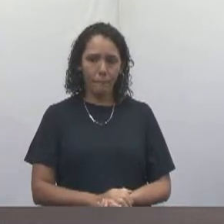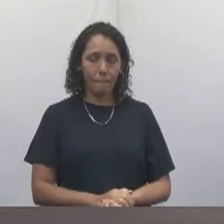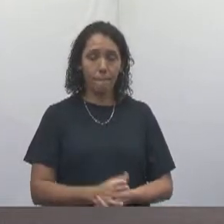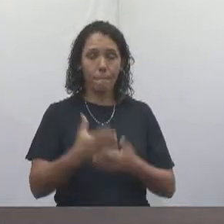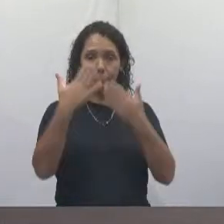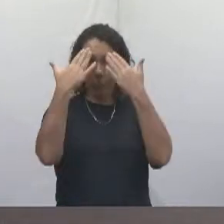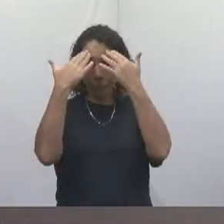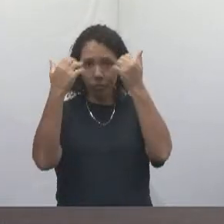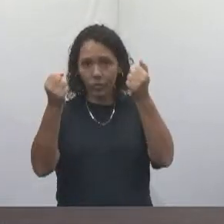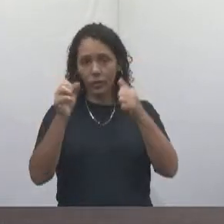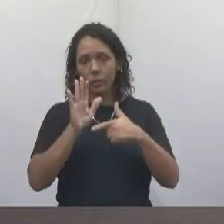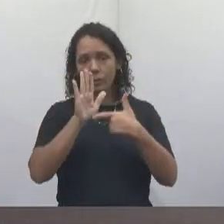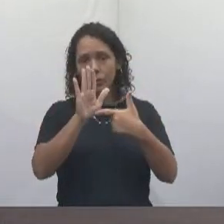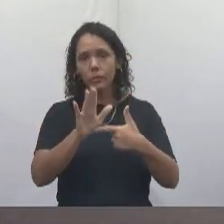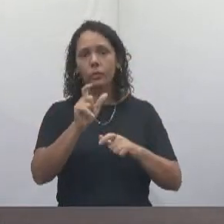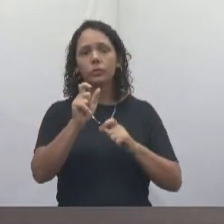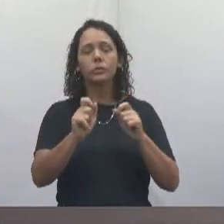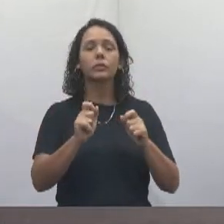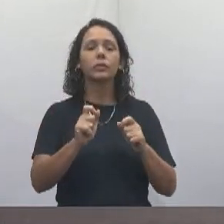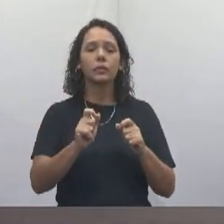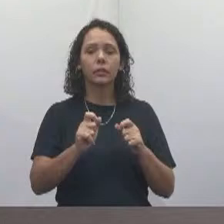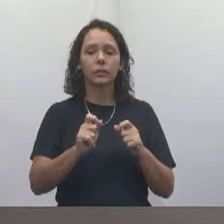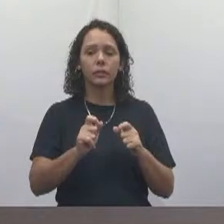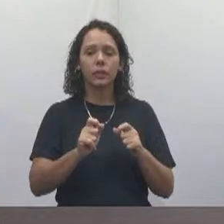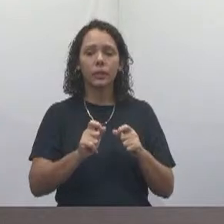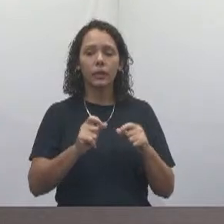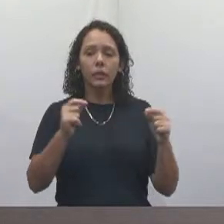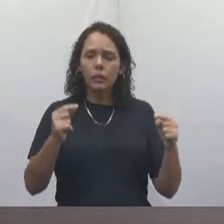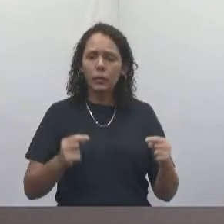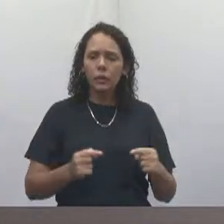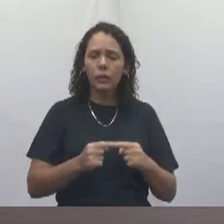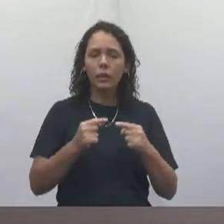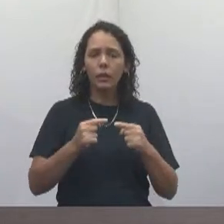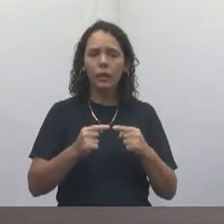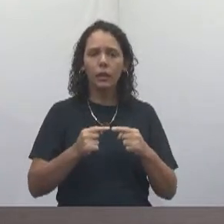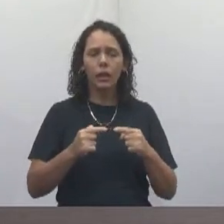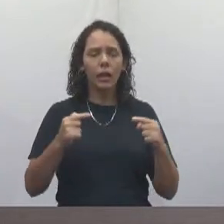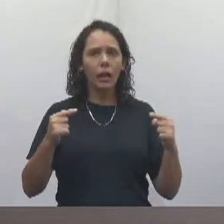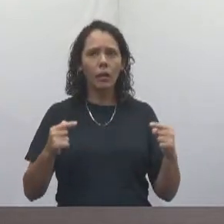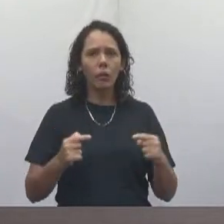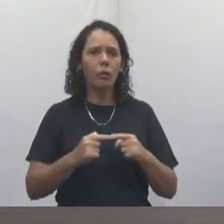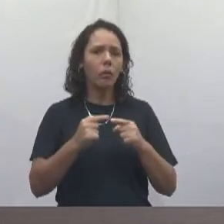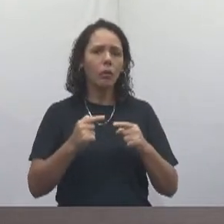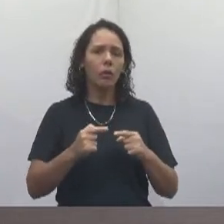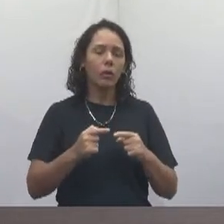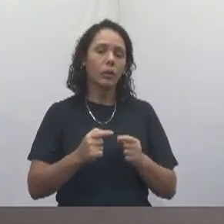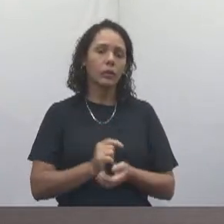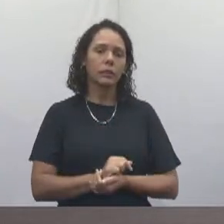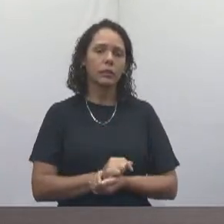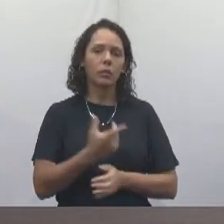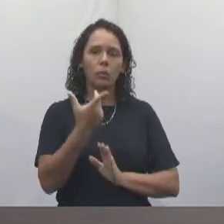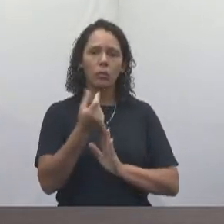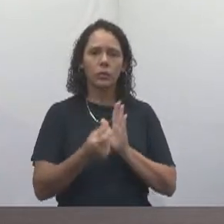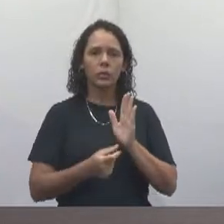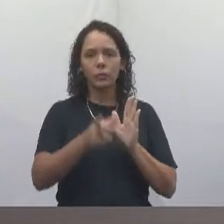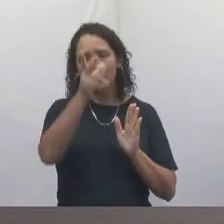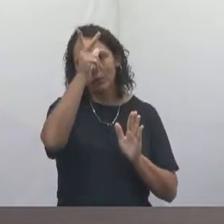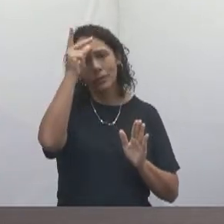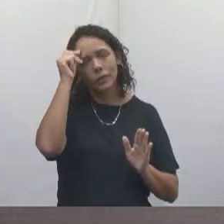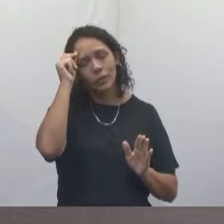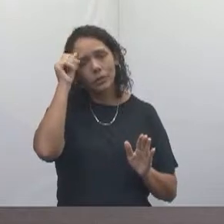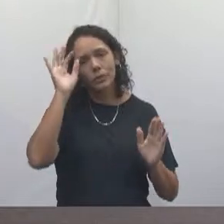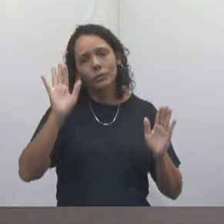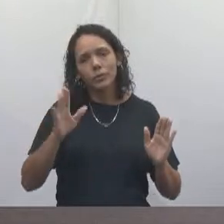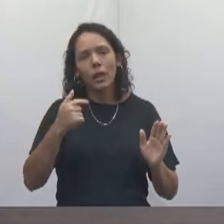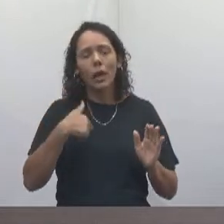deu aqui o parecer favorável às contas do prefeito, não é? E aí eu podia vir aqui dizer que ia votar